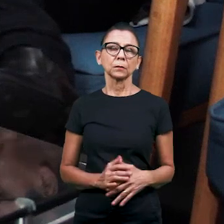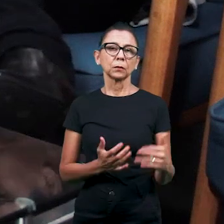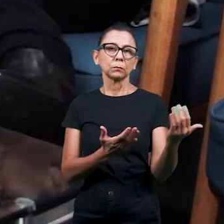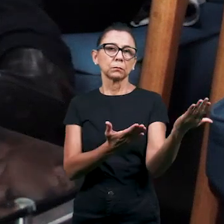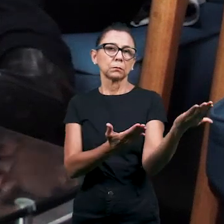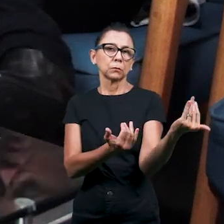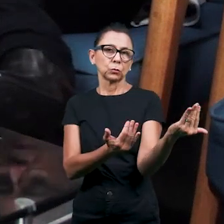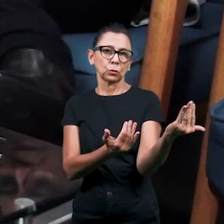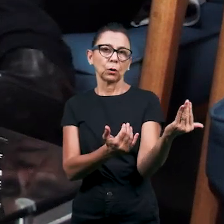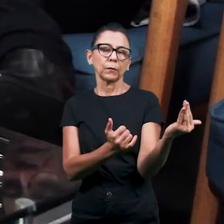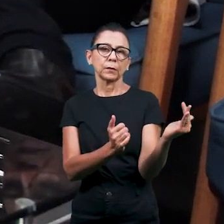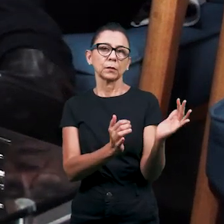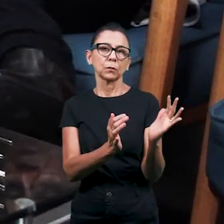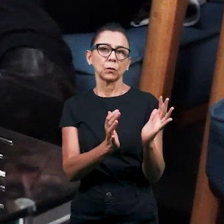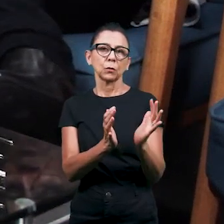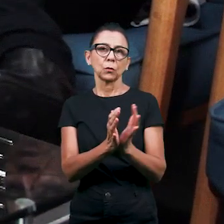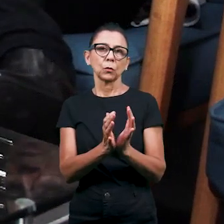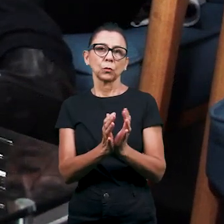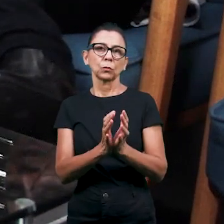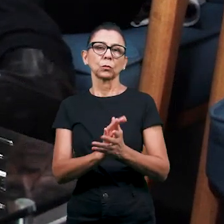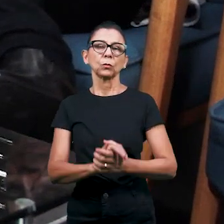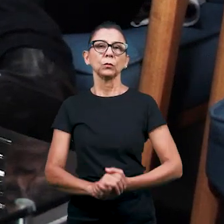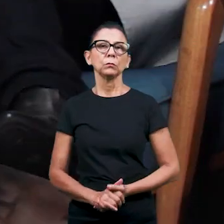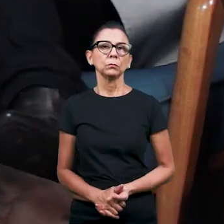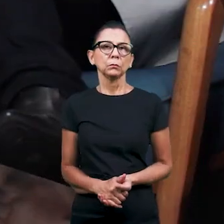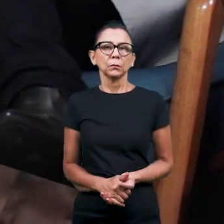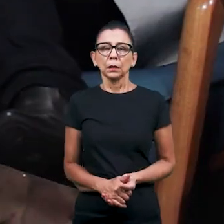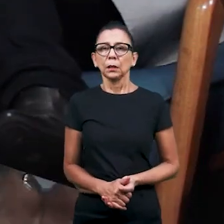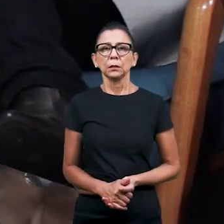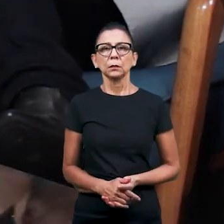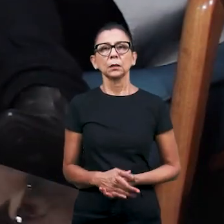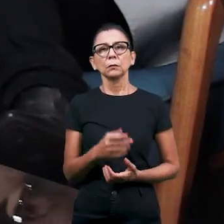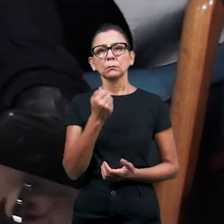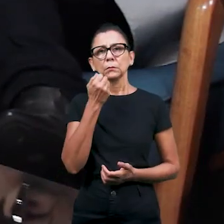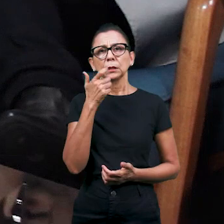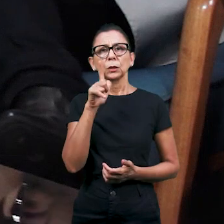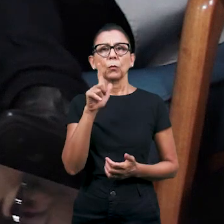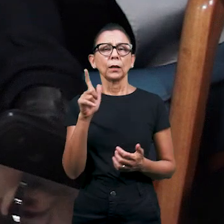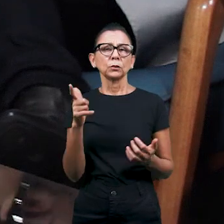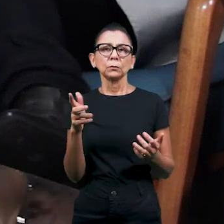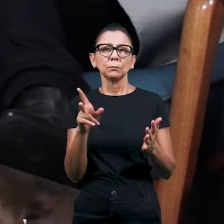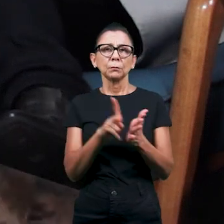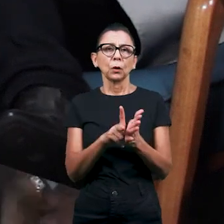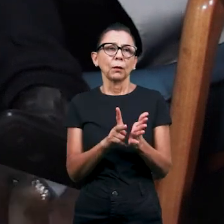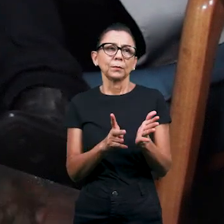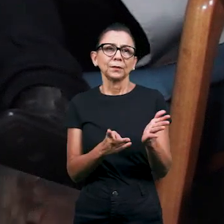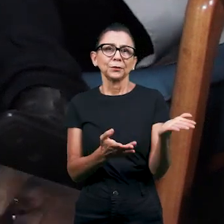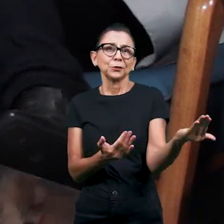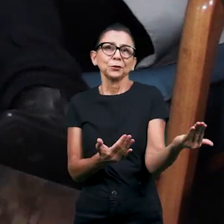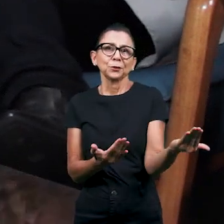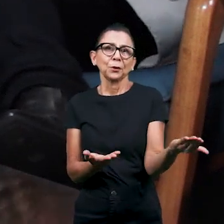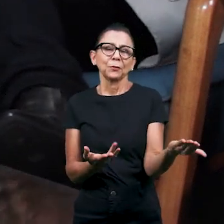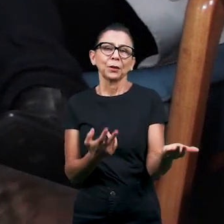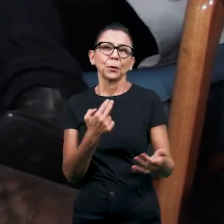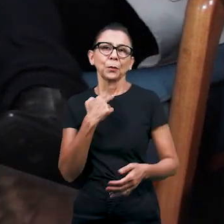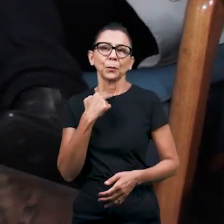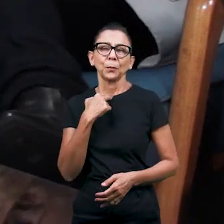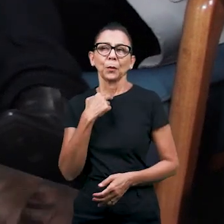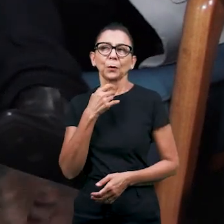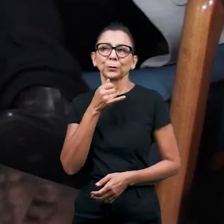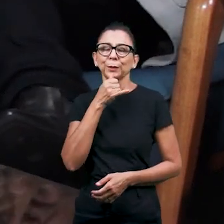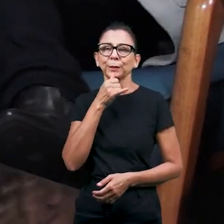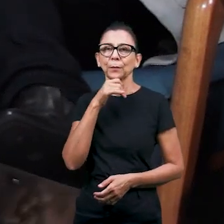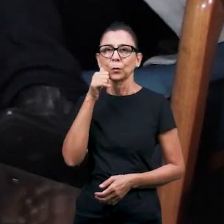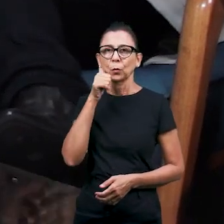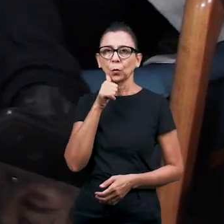no sentido de se alcançar o resultado. Então os pastores estão tendo oportunidade de dizer para os jovens, olha só, quando eu era jovem,